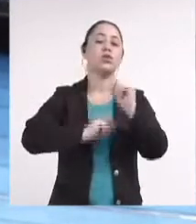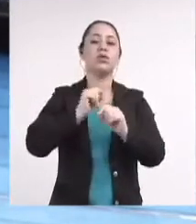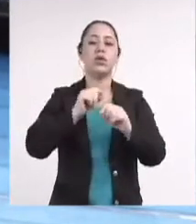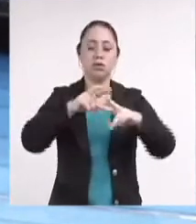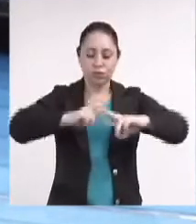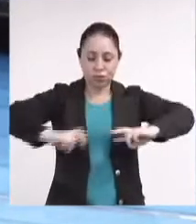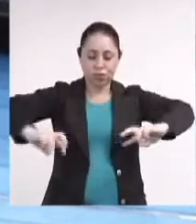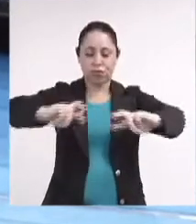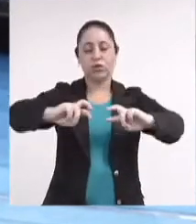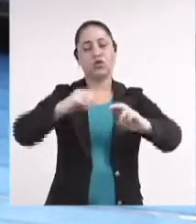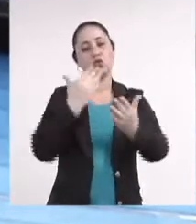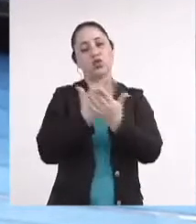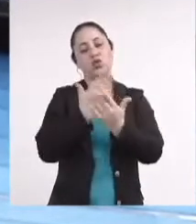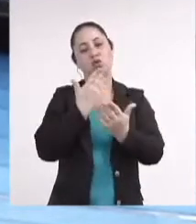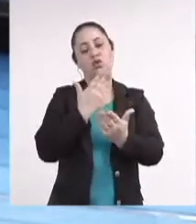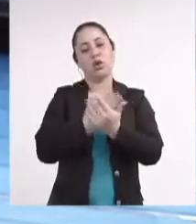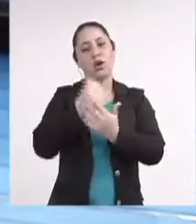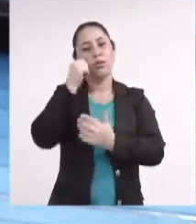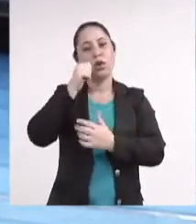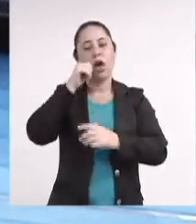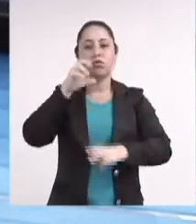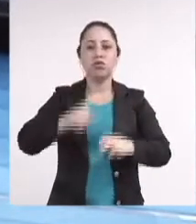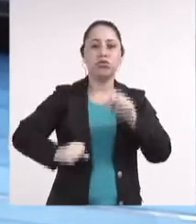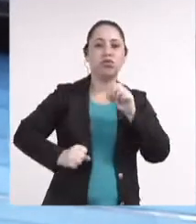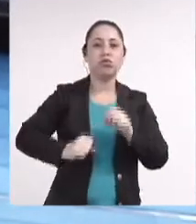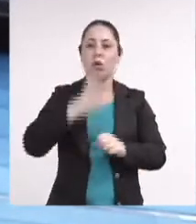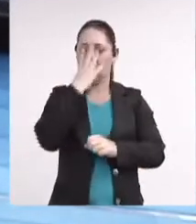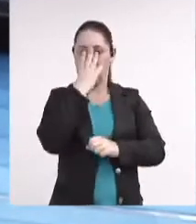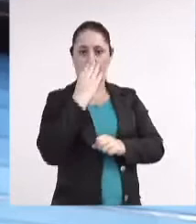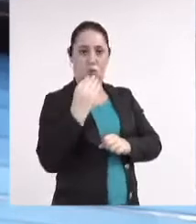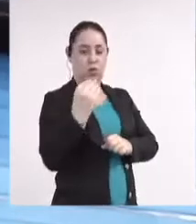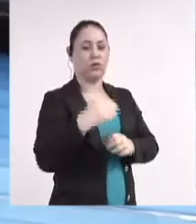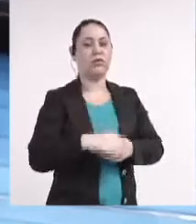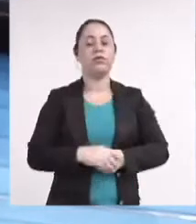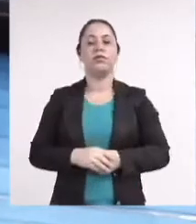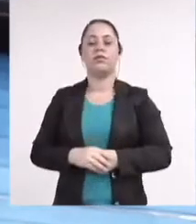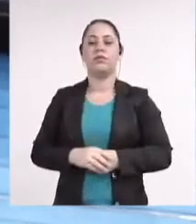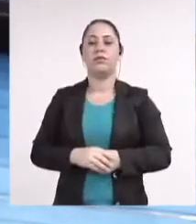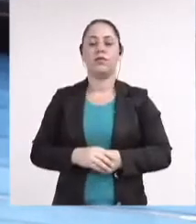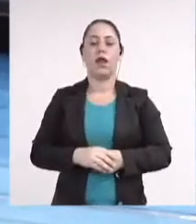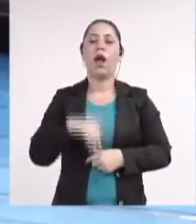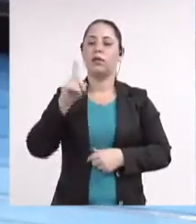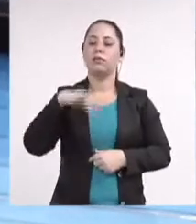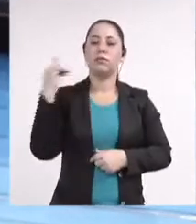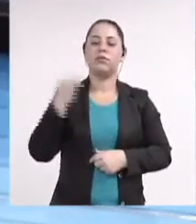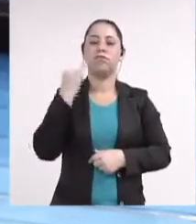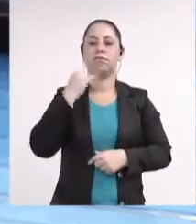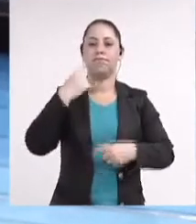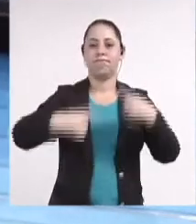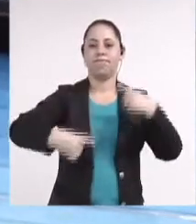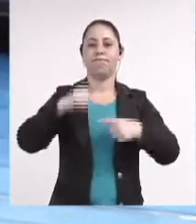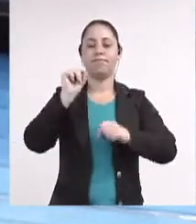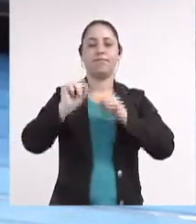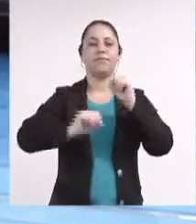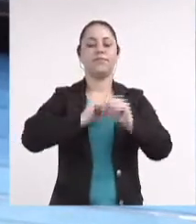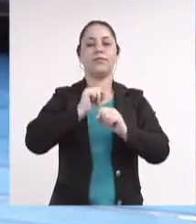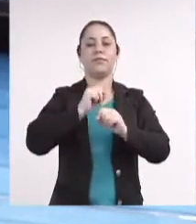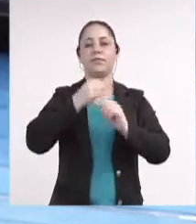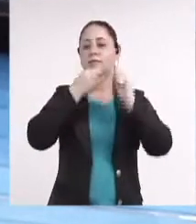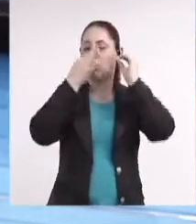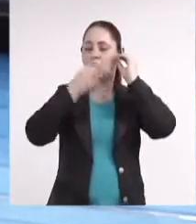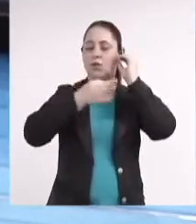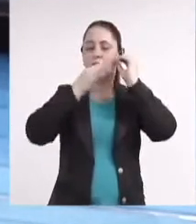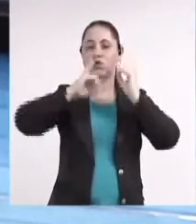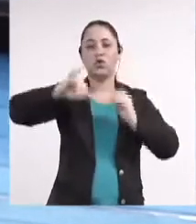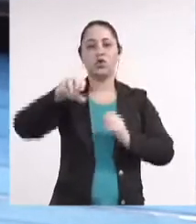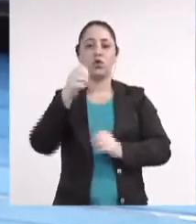de estudos Mulheres que Correm com os Lobos. E é bem interessante esse debate conduzido aí pelo jornalista João